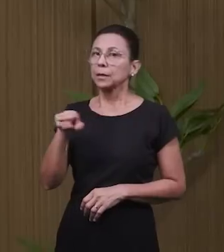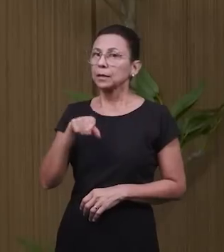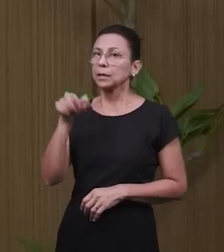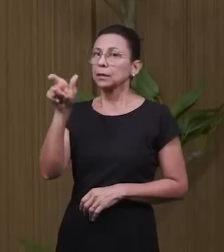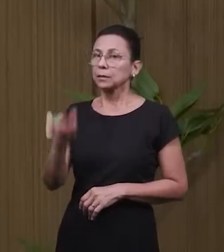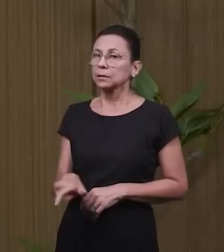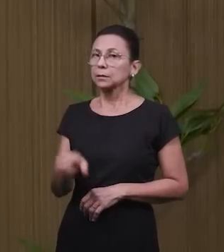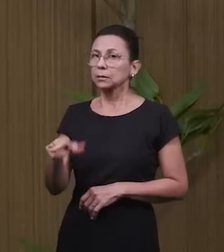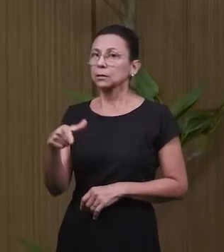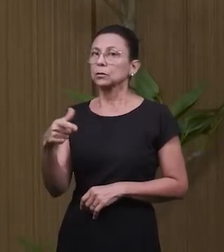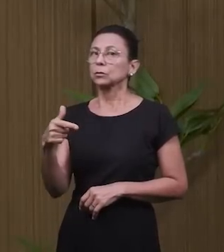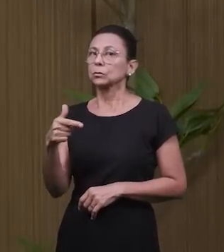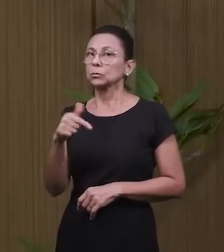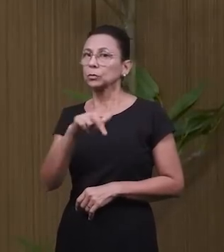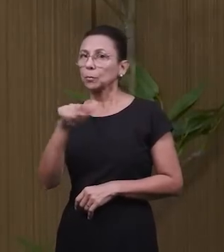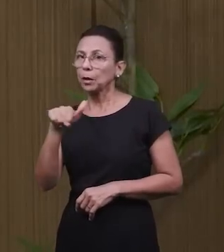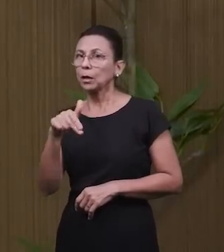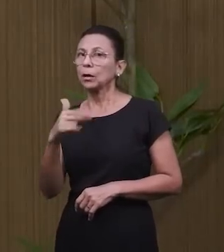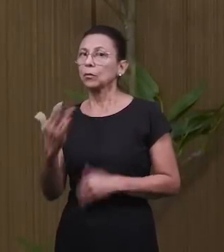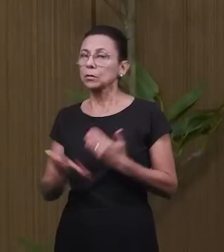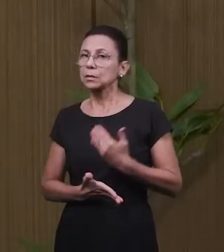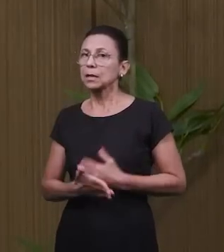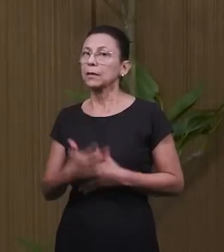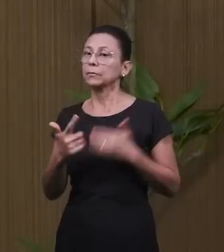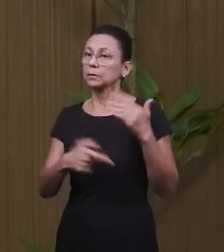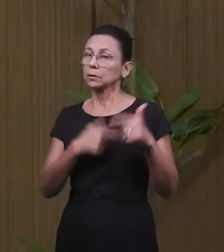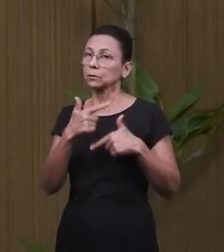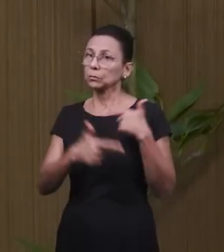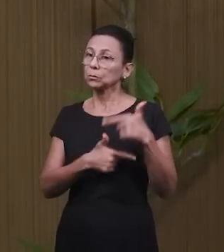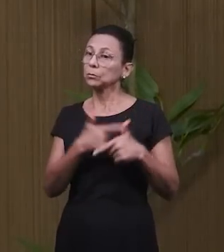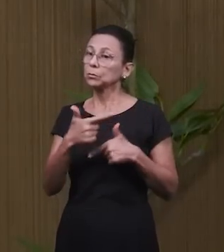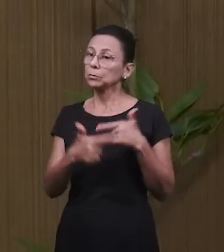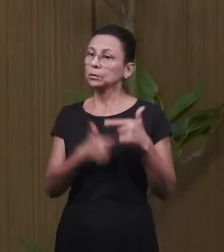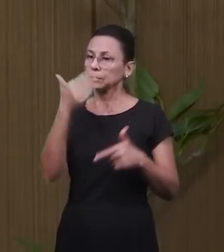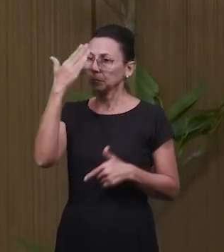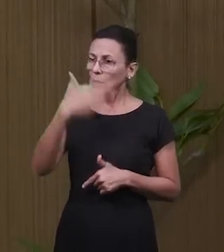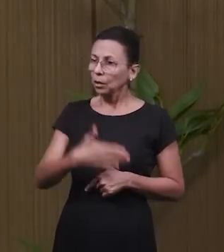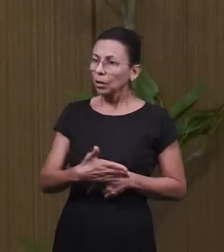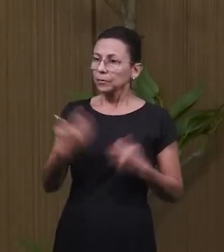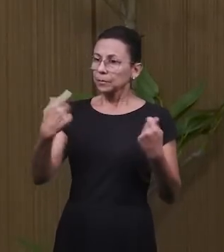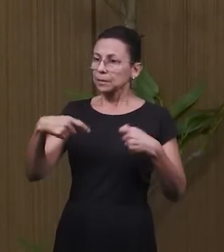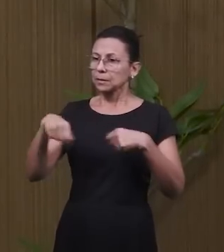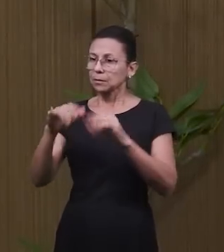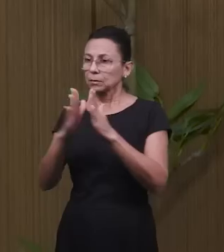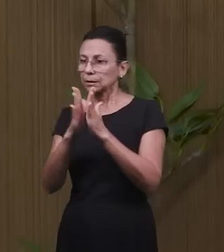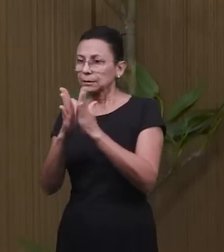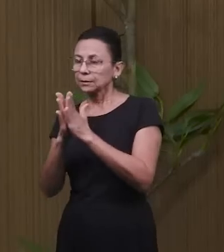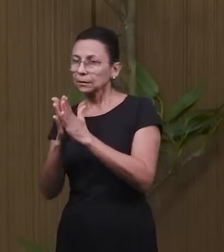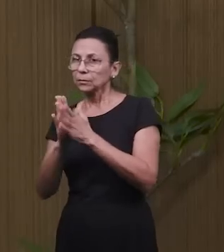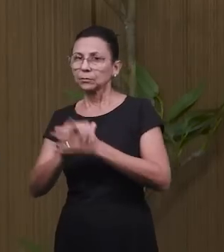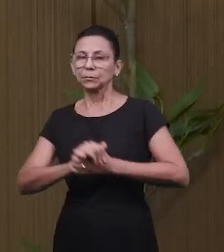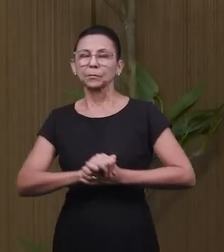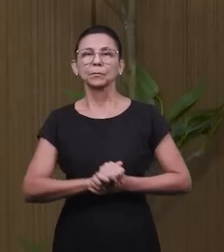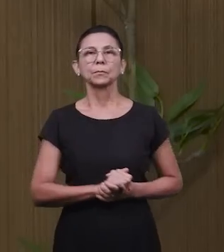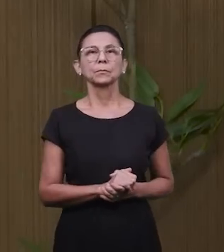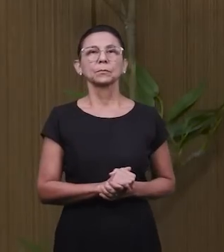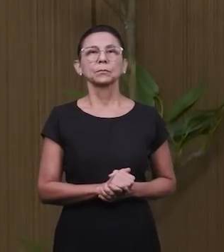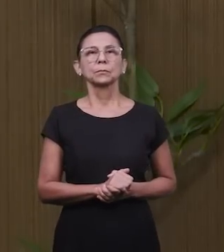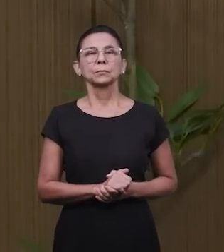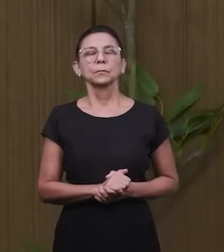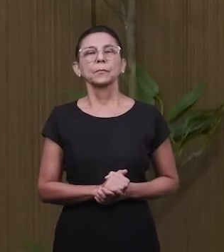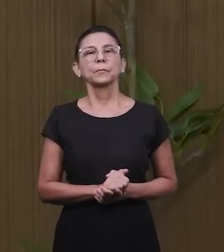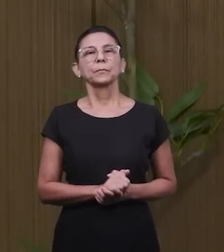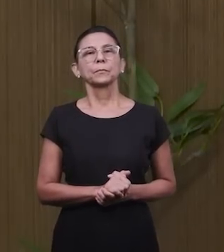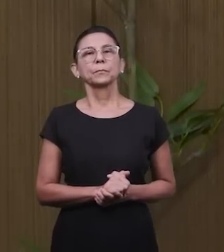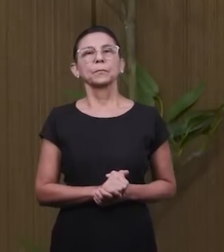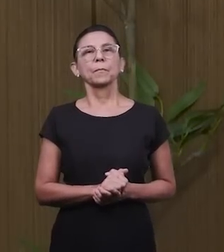com ele, se alegrar com ele. É o corpo. E nós estamos falando de corpo aqui porque o corpo é vivo. Nós estamos falando de comunhão. Esse corpo tem comunhão.